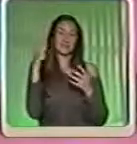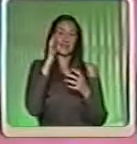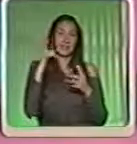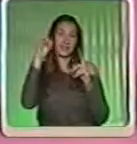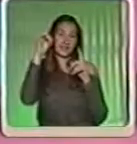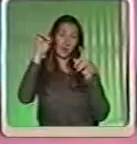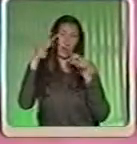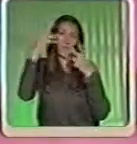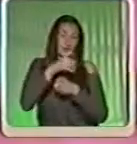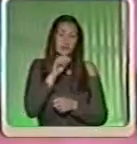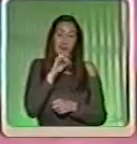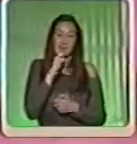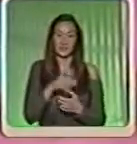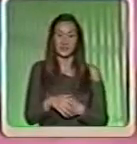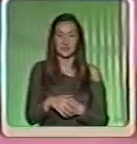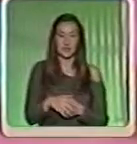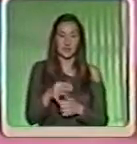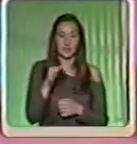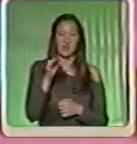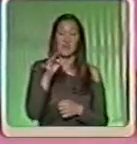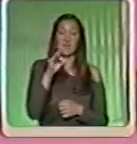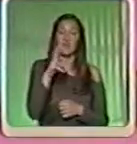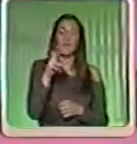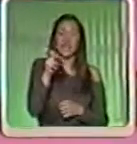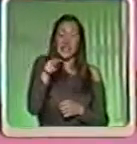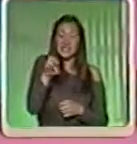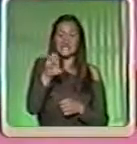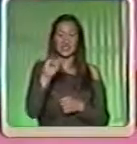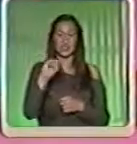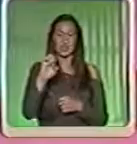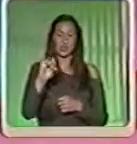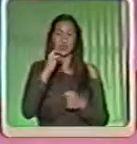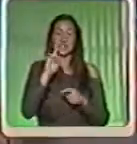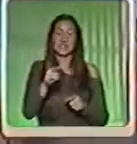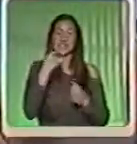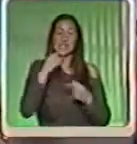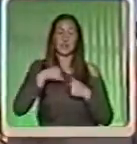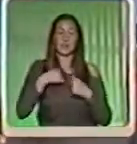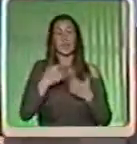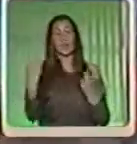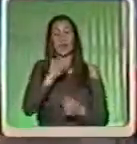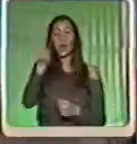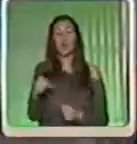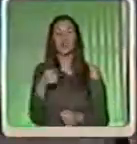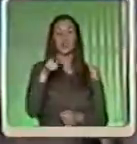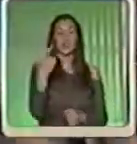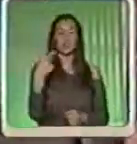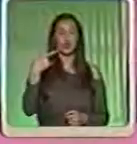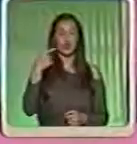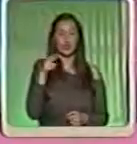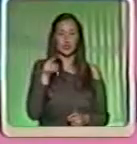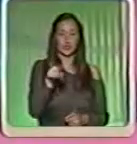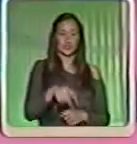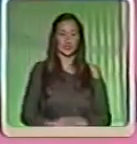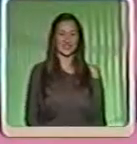connosco no Convento de São José. O Francisco disse que era para mas mim. Mas não é agora. Agora temos que ir ao passatempo Rodas Tu. Muito obrigado, Encarnação. Muito obrigado,